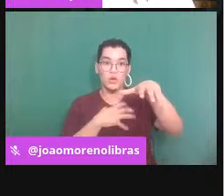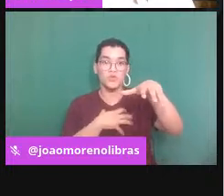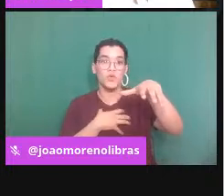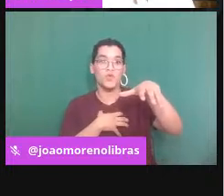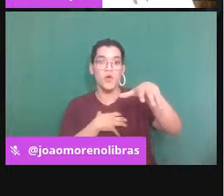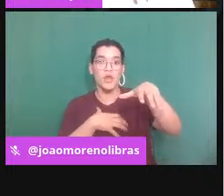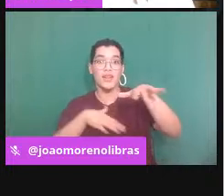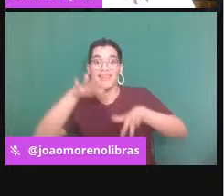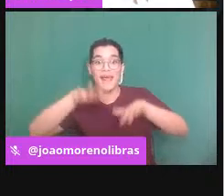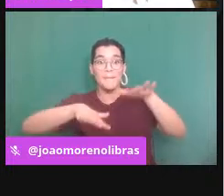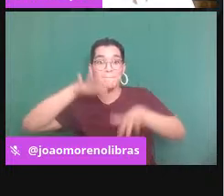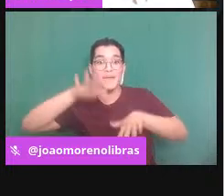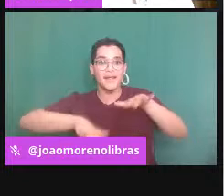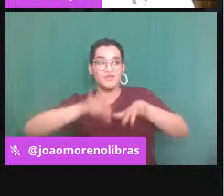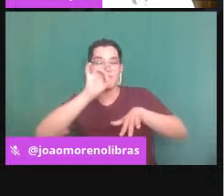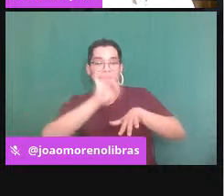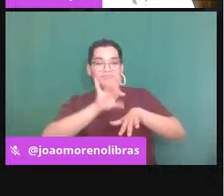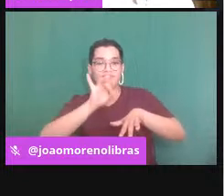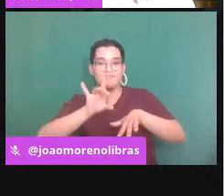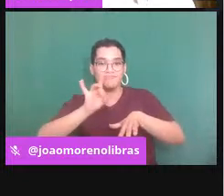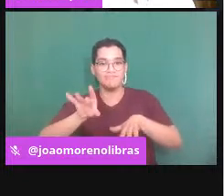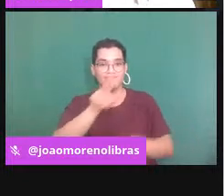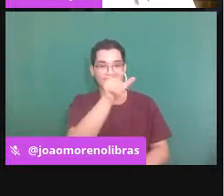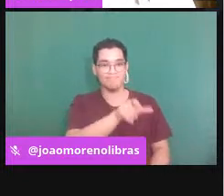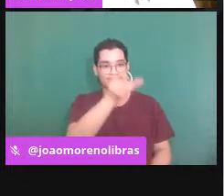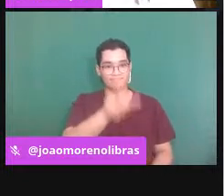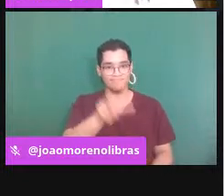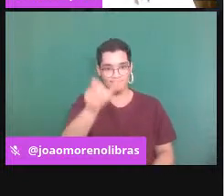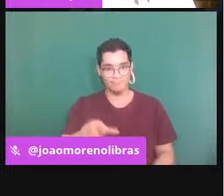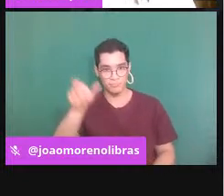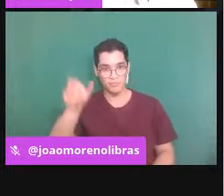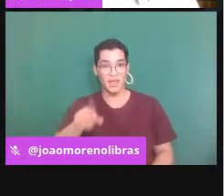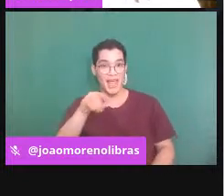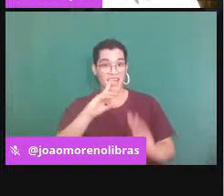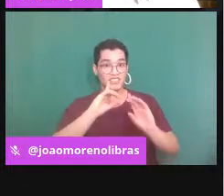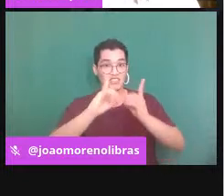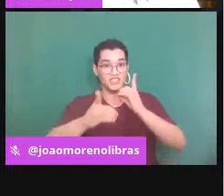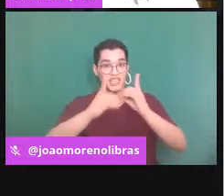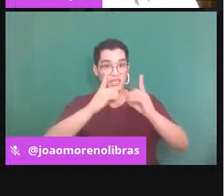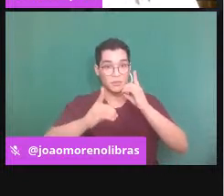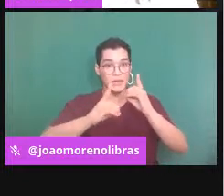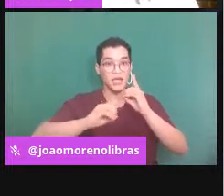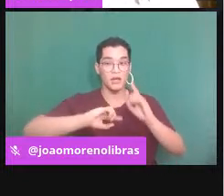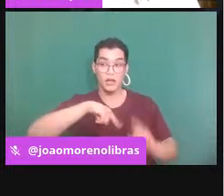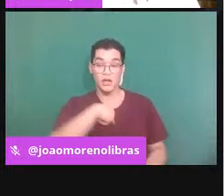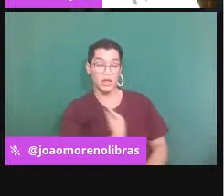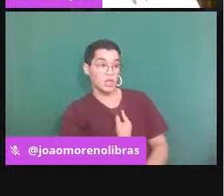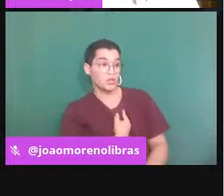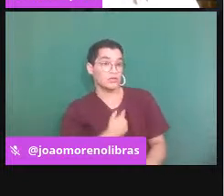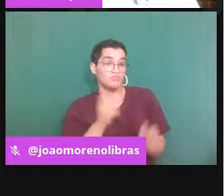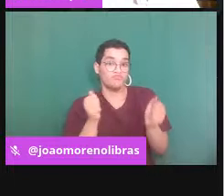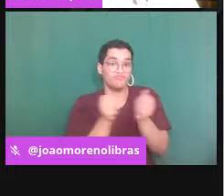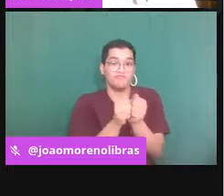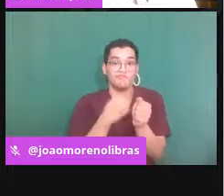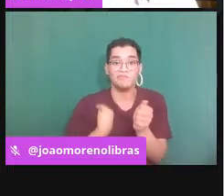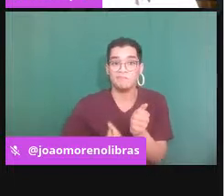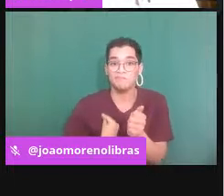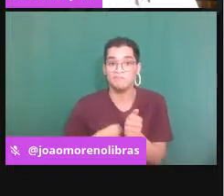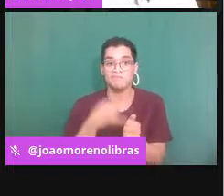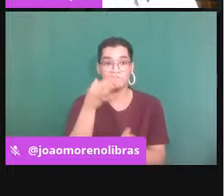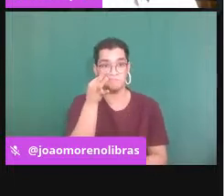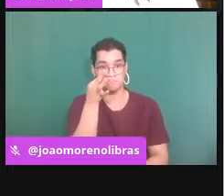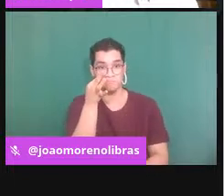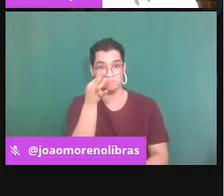dessa dinâmica emergência dos sentidos, que envolve toda espécie de heterogeneidades enunciativas, dentre elas